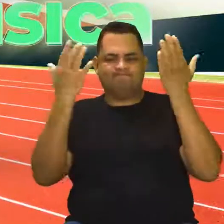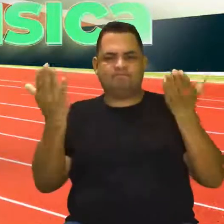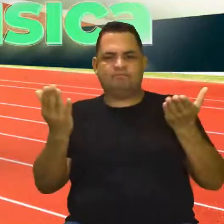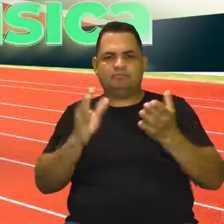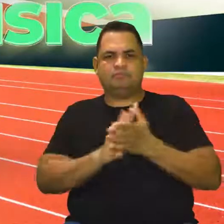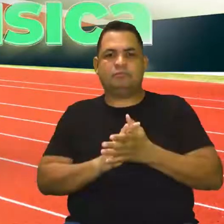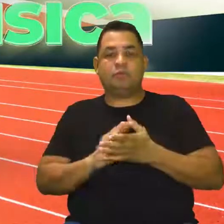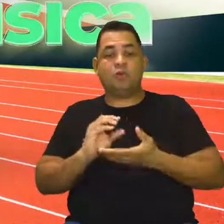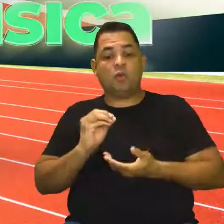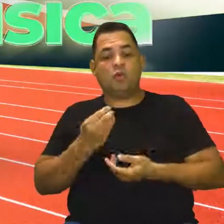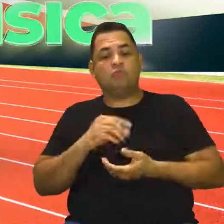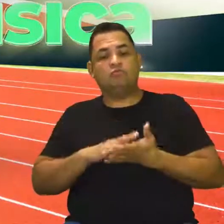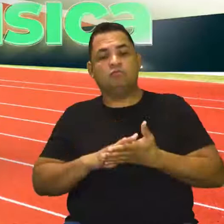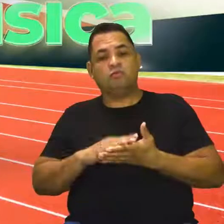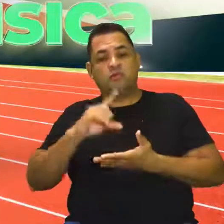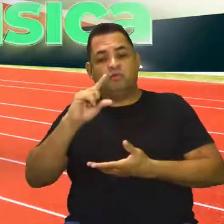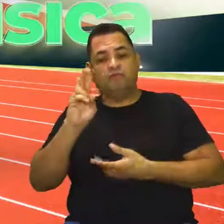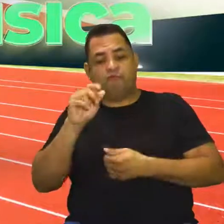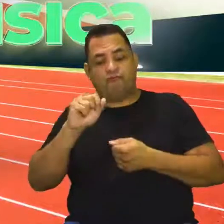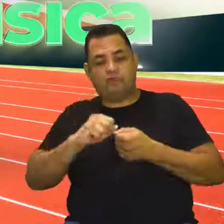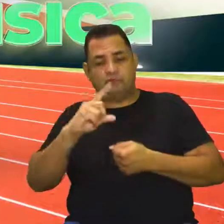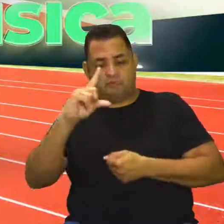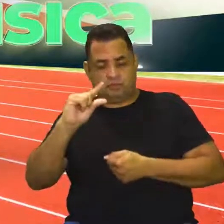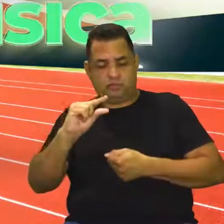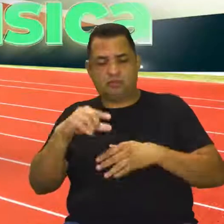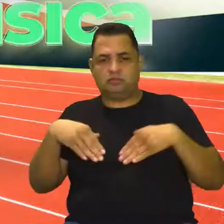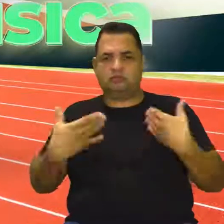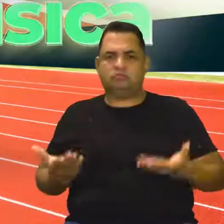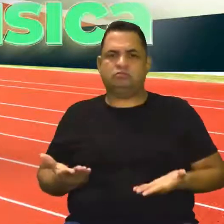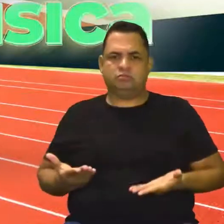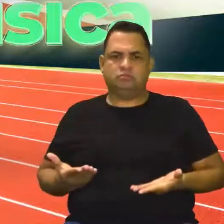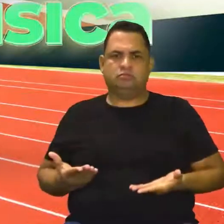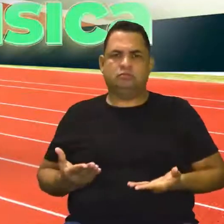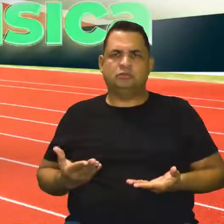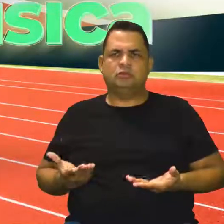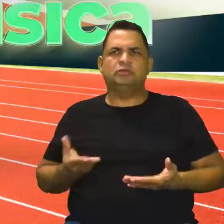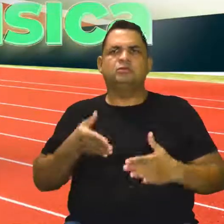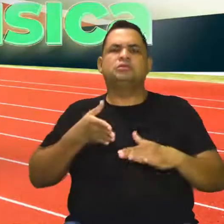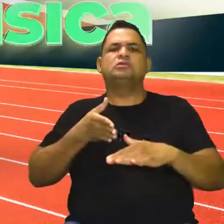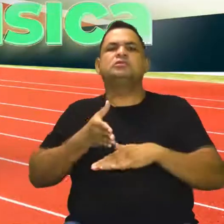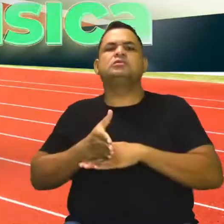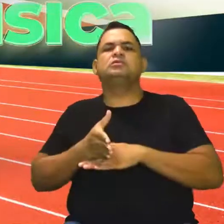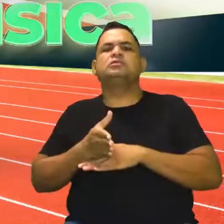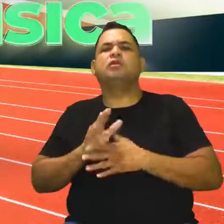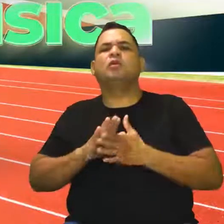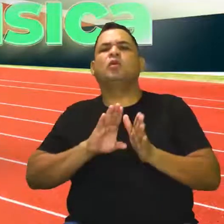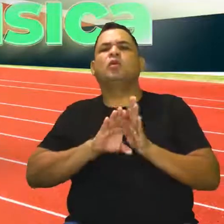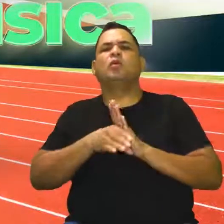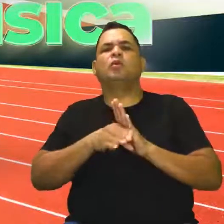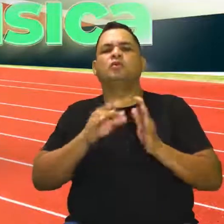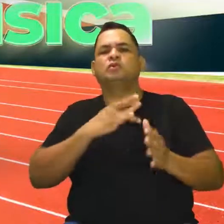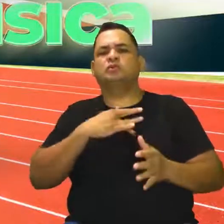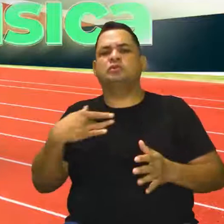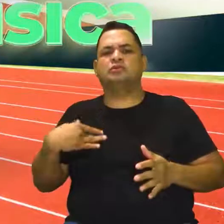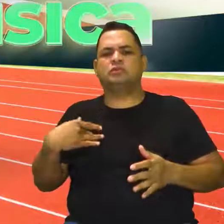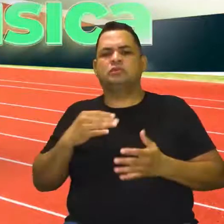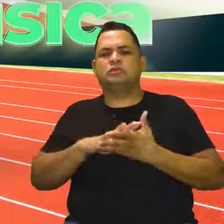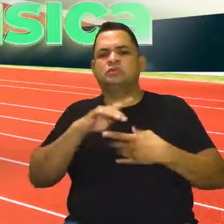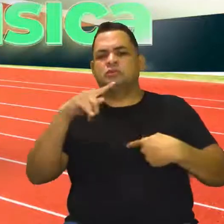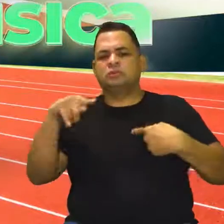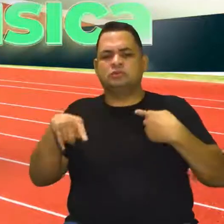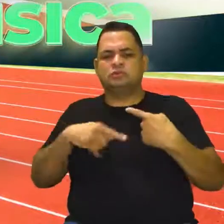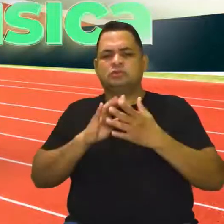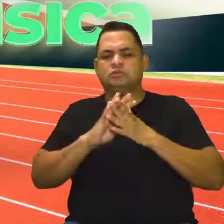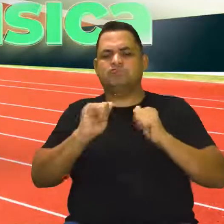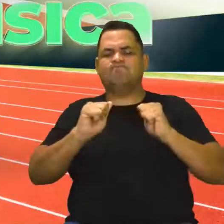ou a insuficiência. Aonde que entra, né, a dimensão da saúde, o conceito de saúde nessa perspectiva do